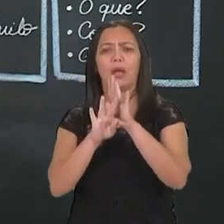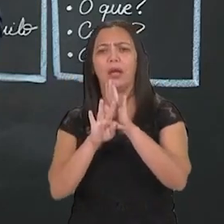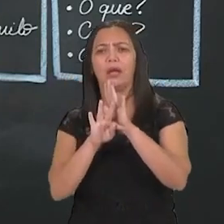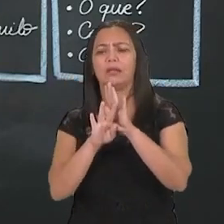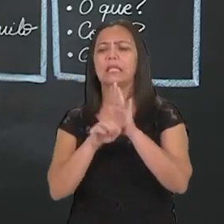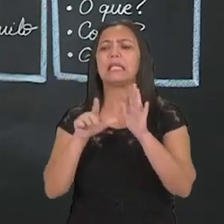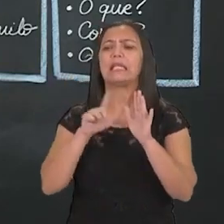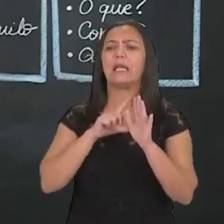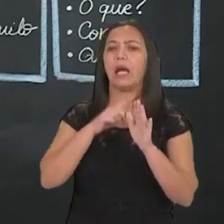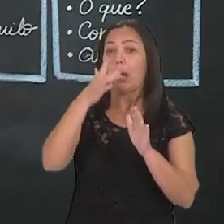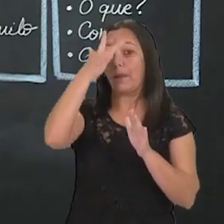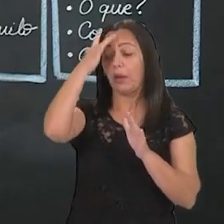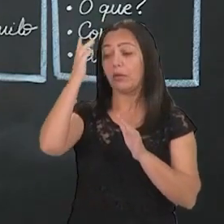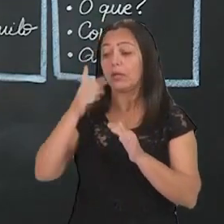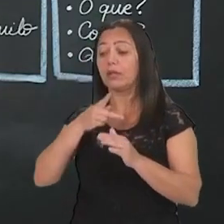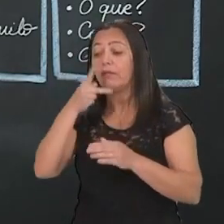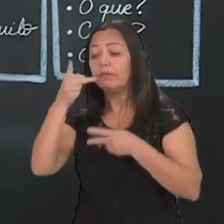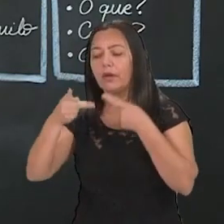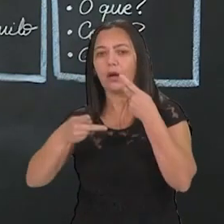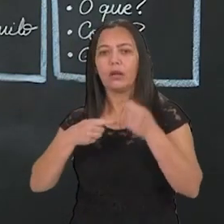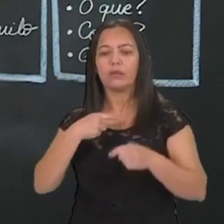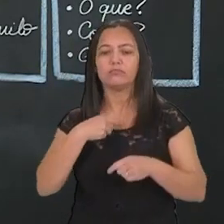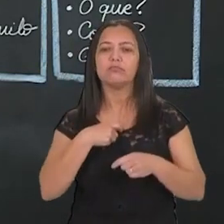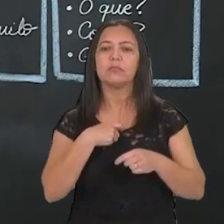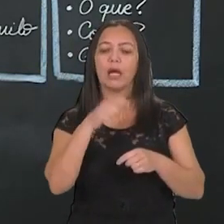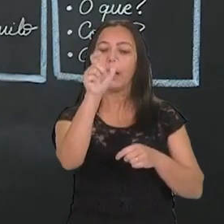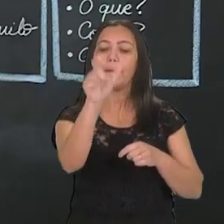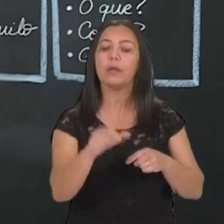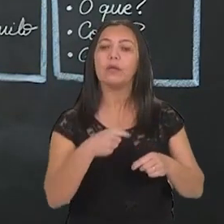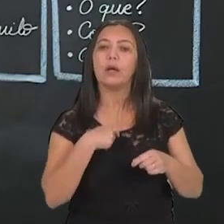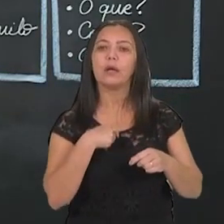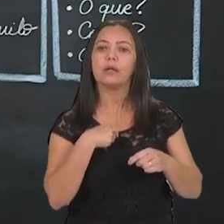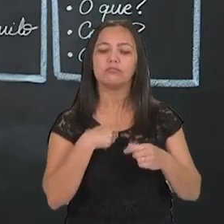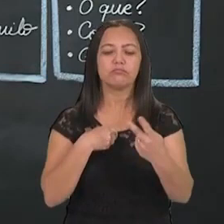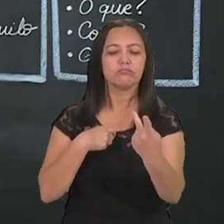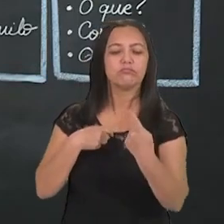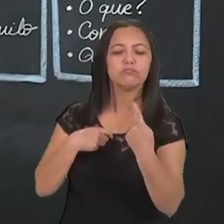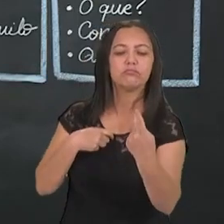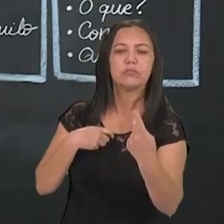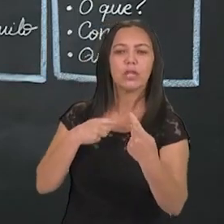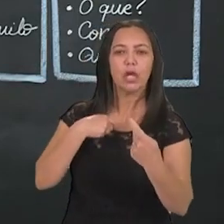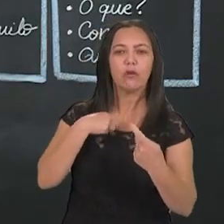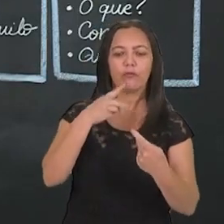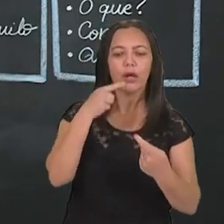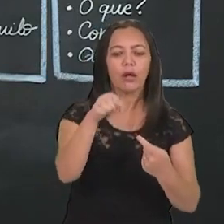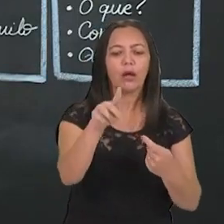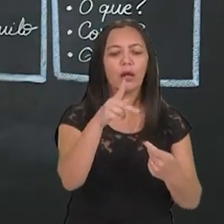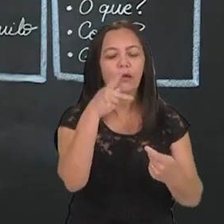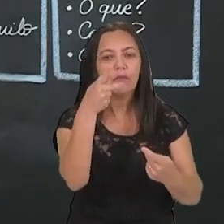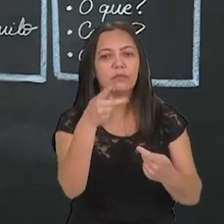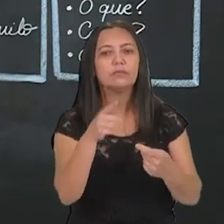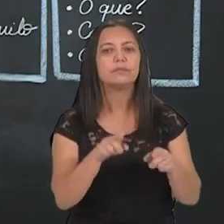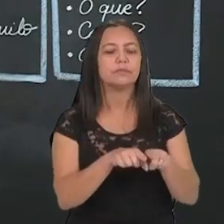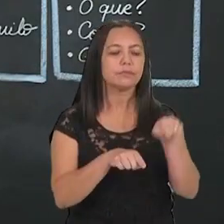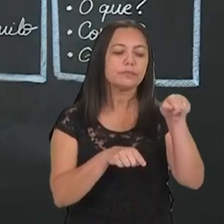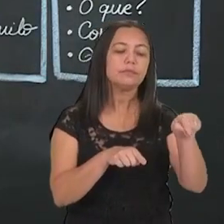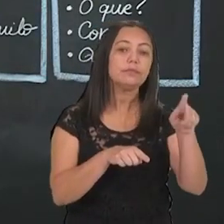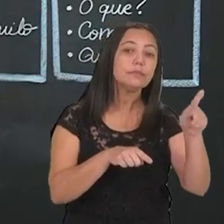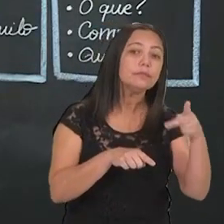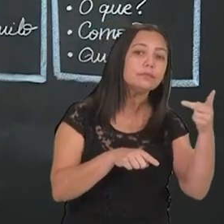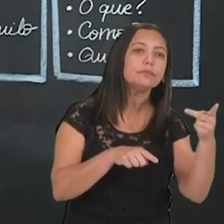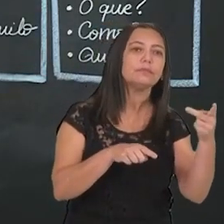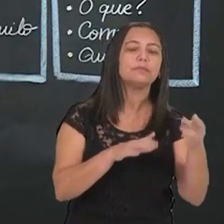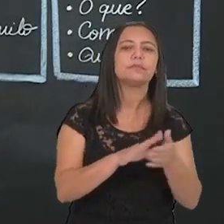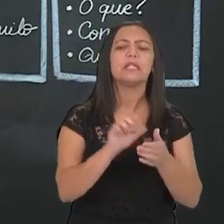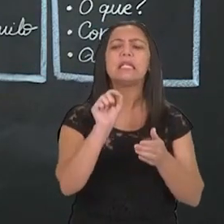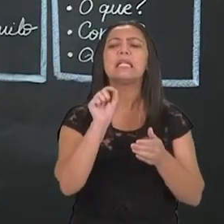que fala, existe a pessoa com quem a gente fala e existe aquela pessoa sobre a qual a gente vai falar, né? Então, primeira, segunda e terceira. Vamos ficar com a